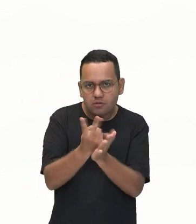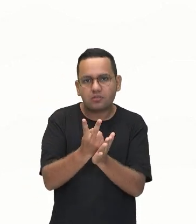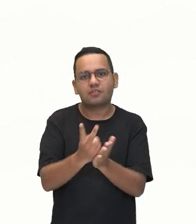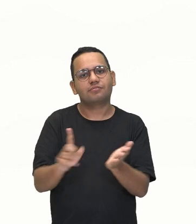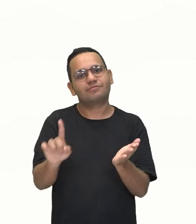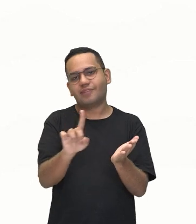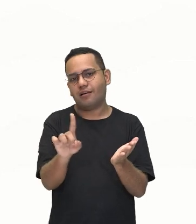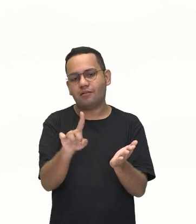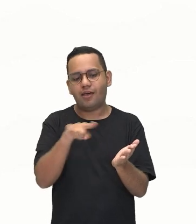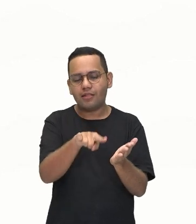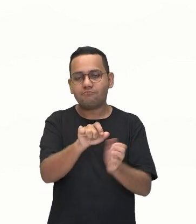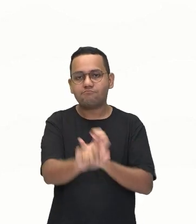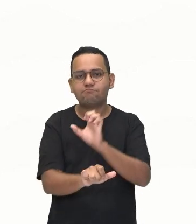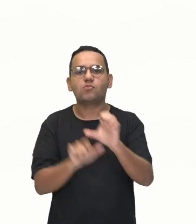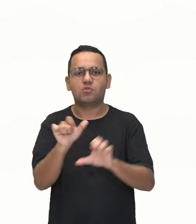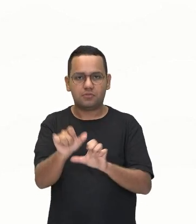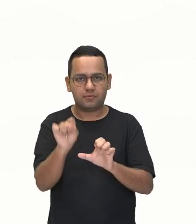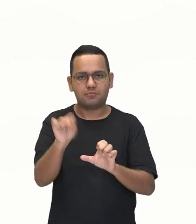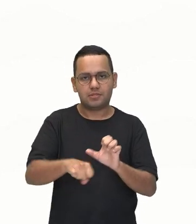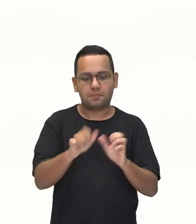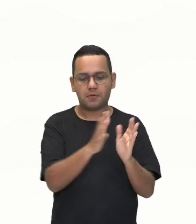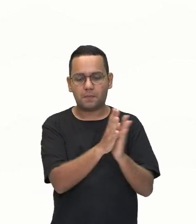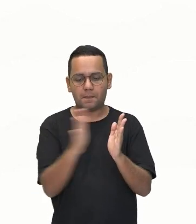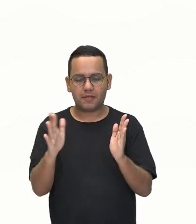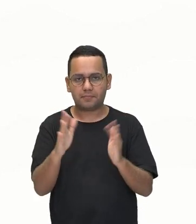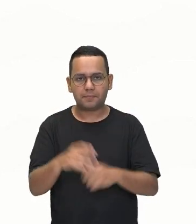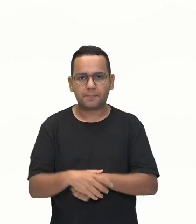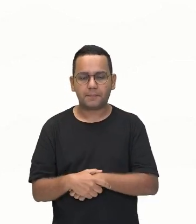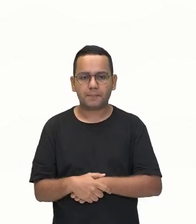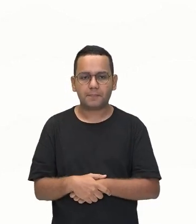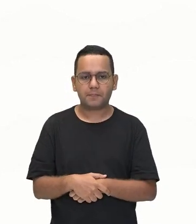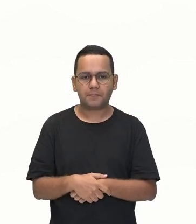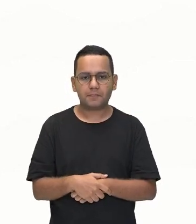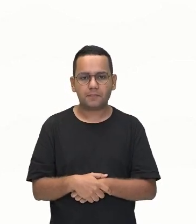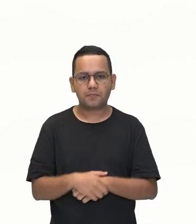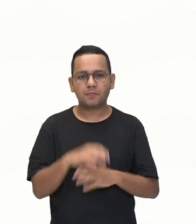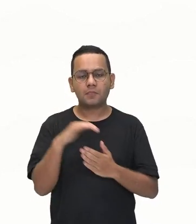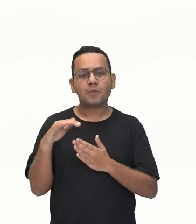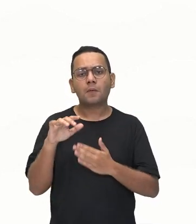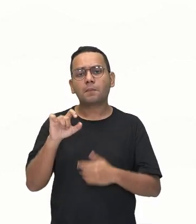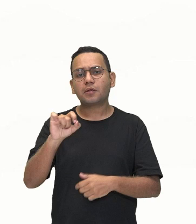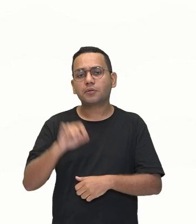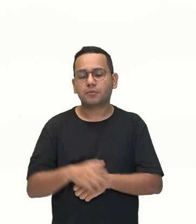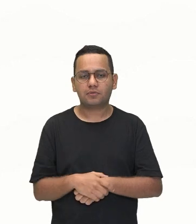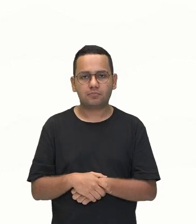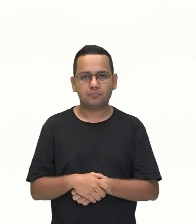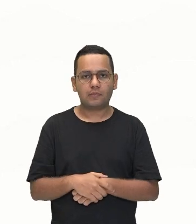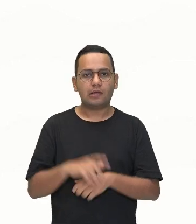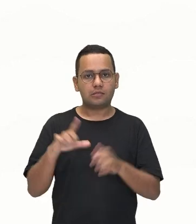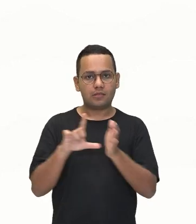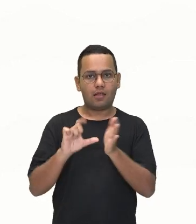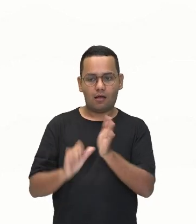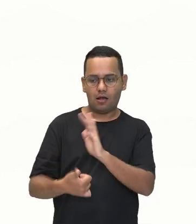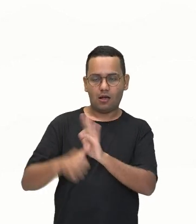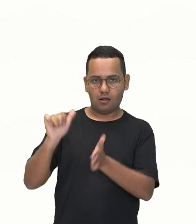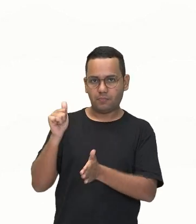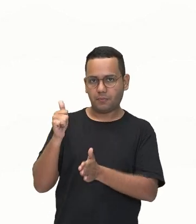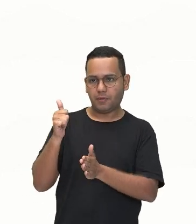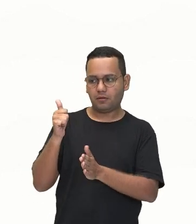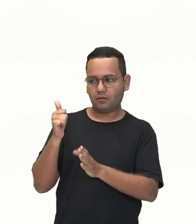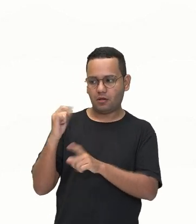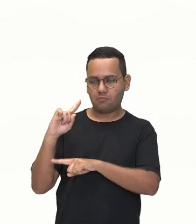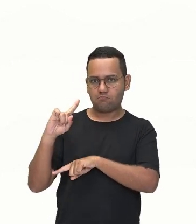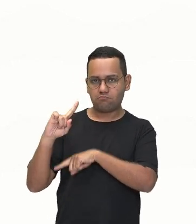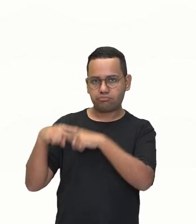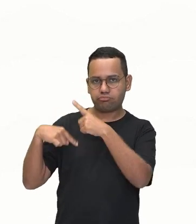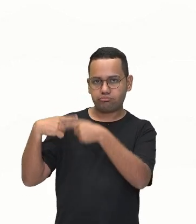sujeitas a mudanças ao longo do tempo, né? Isso significa que tiveram uma ancestralidade comum,